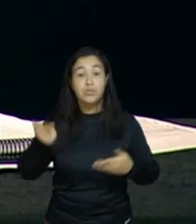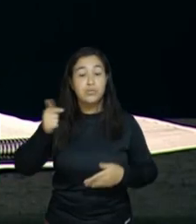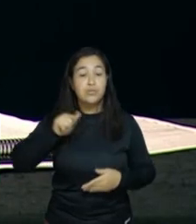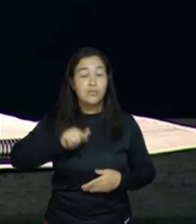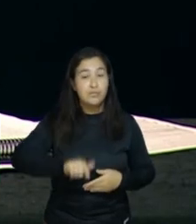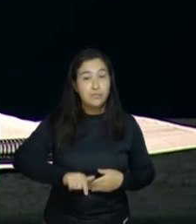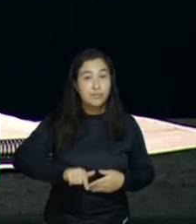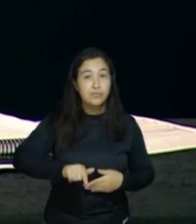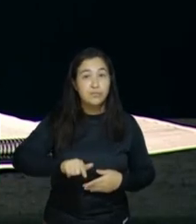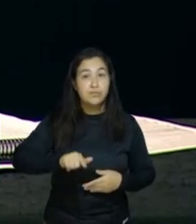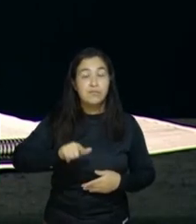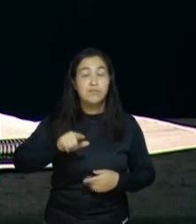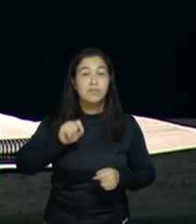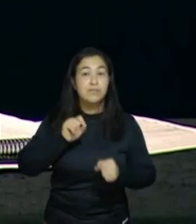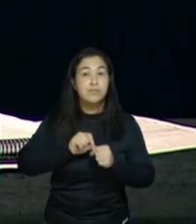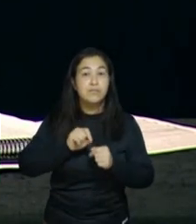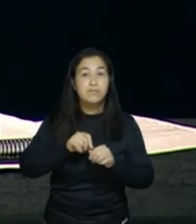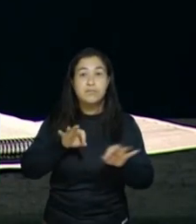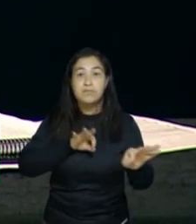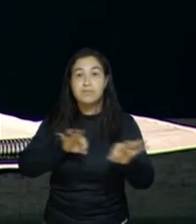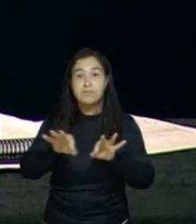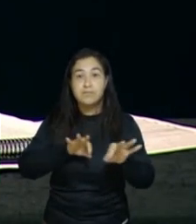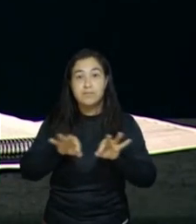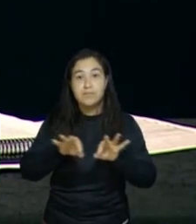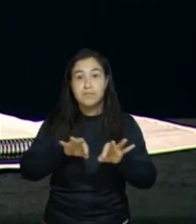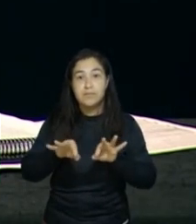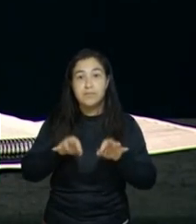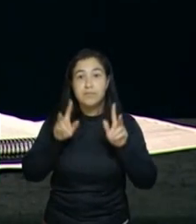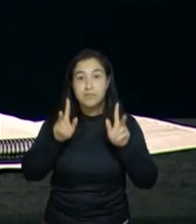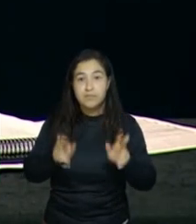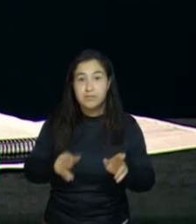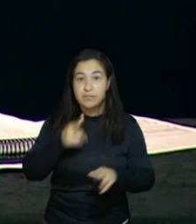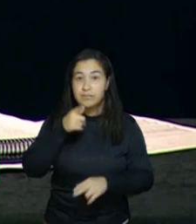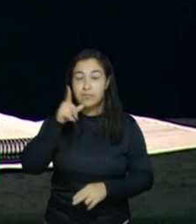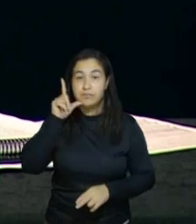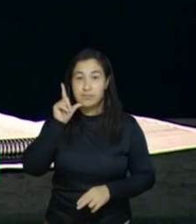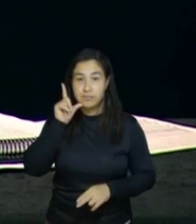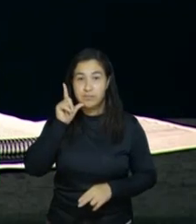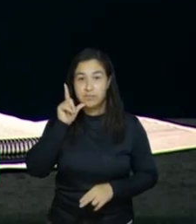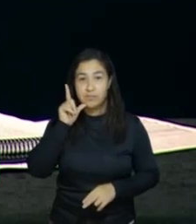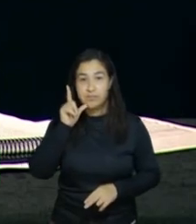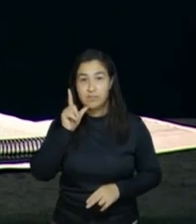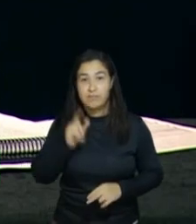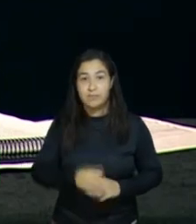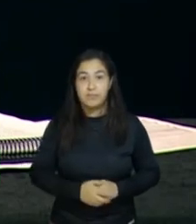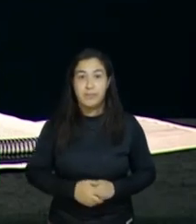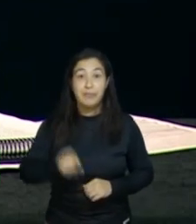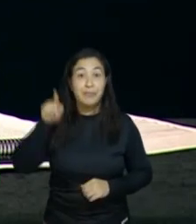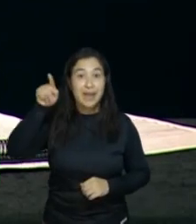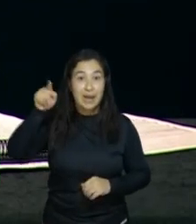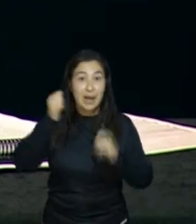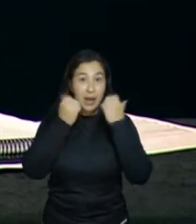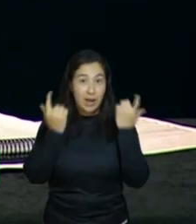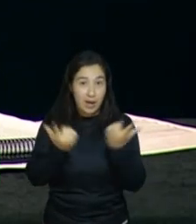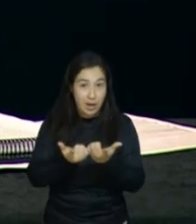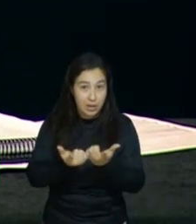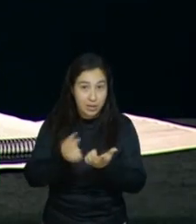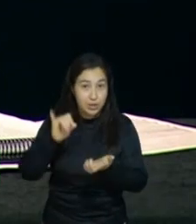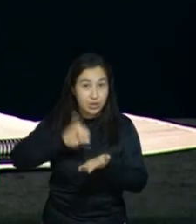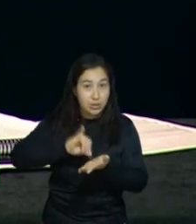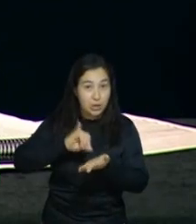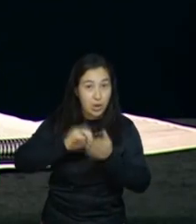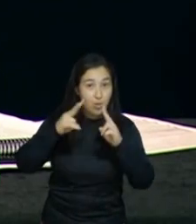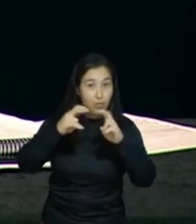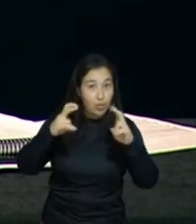estamos realizando o ato idêntico àquele que aconteceu ontem, que não acontece lá no Parlamento catarinense.